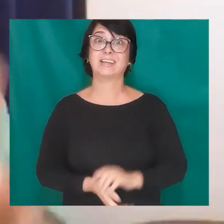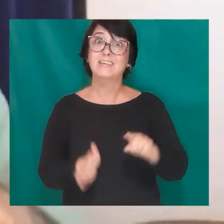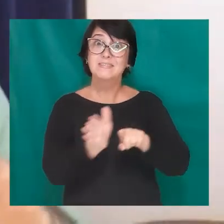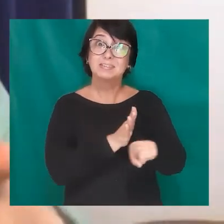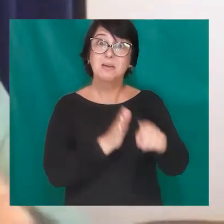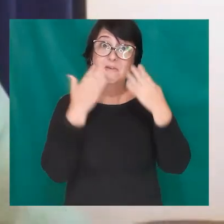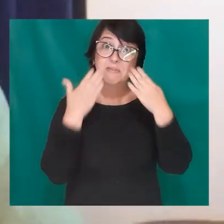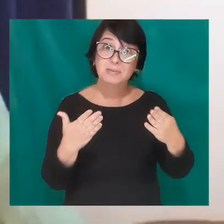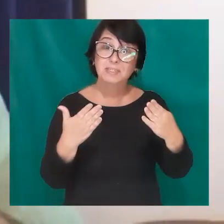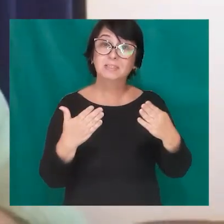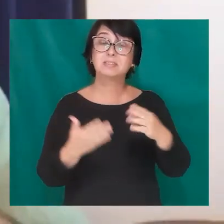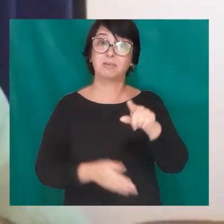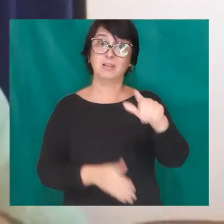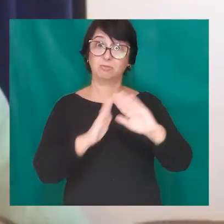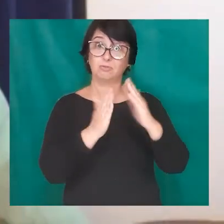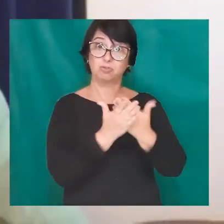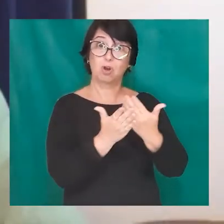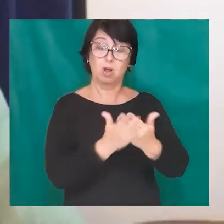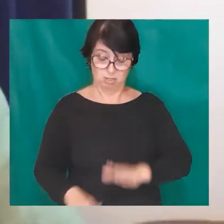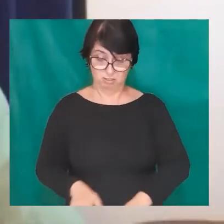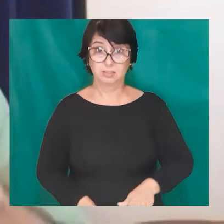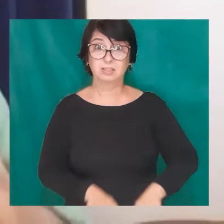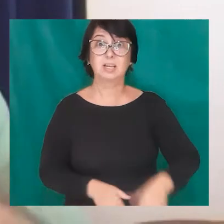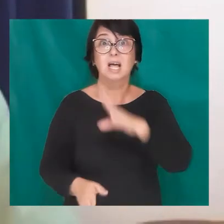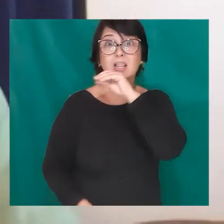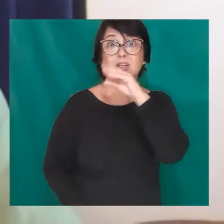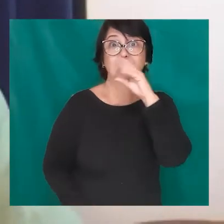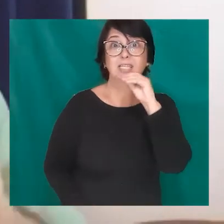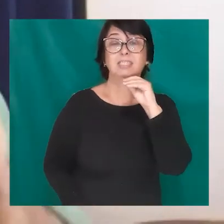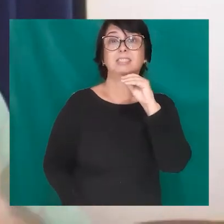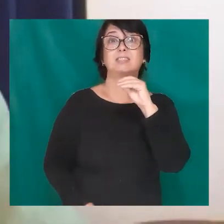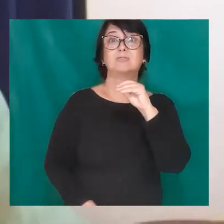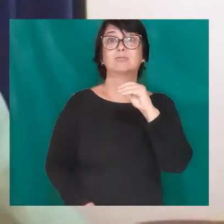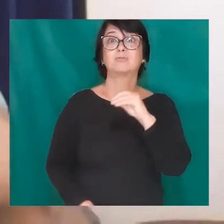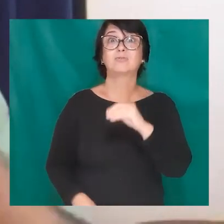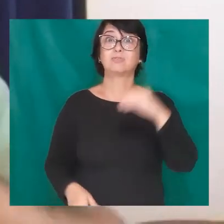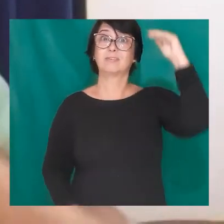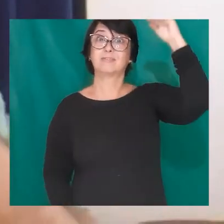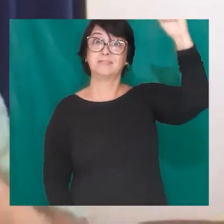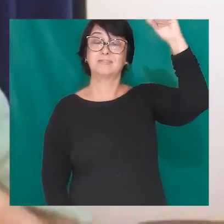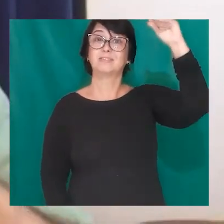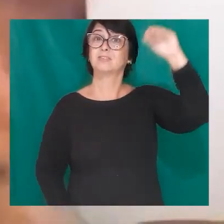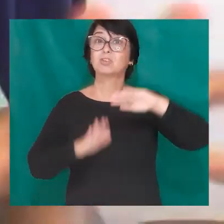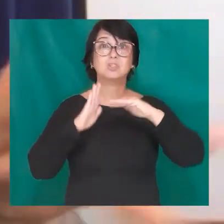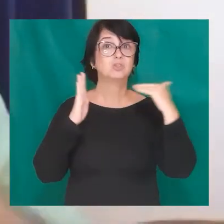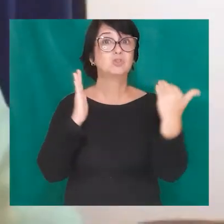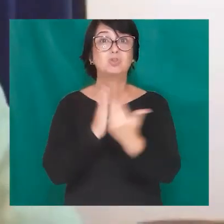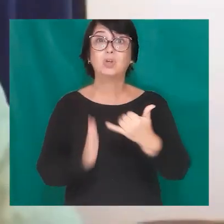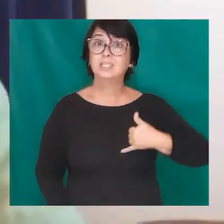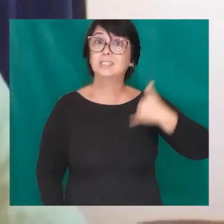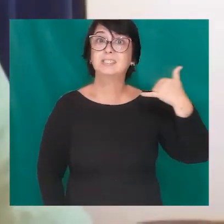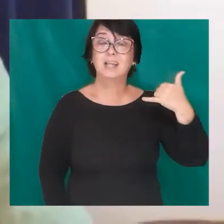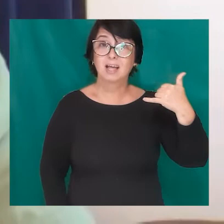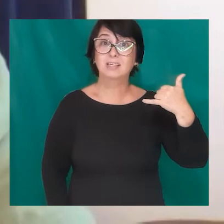já vi apresentações, inclusive, de crianças, de adolescentes, de adultos, e vocês atendem a todas as faixas